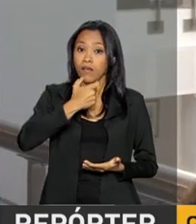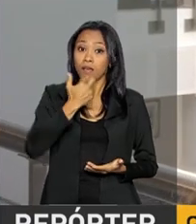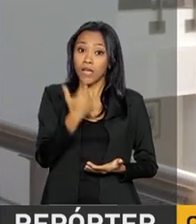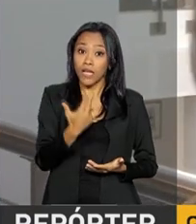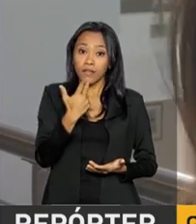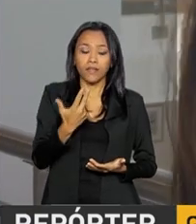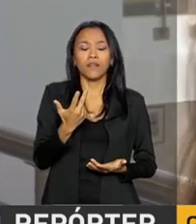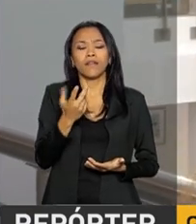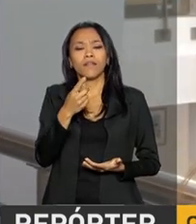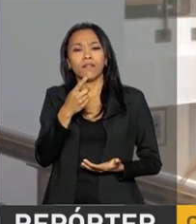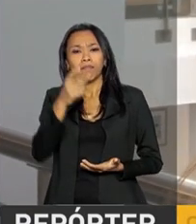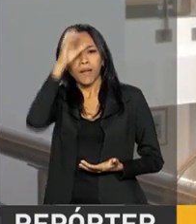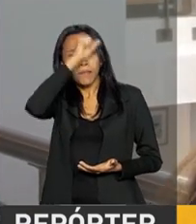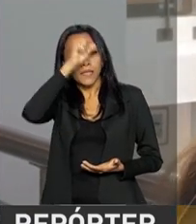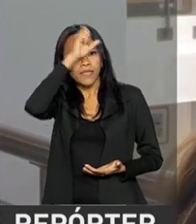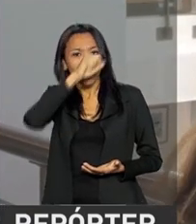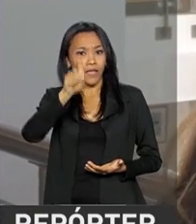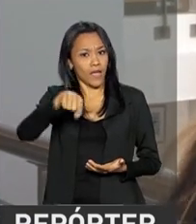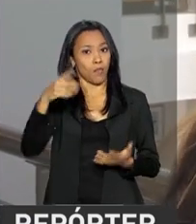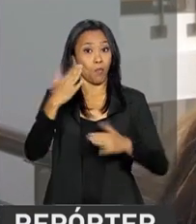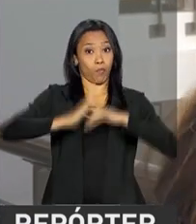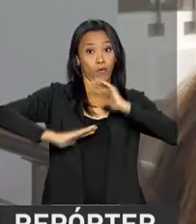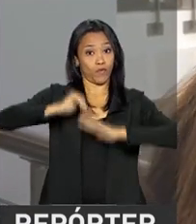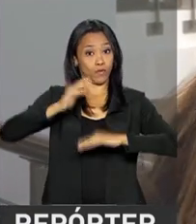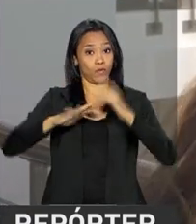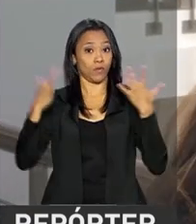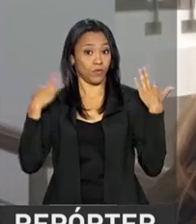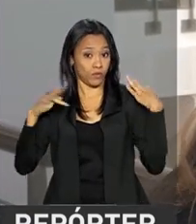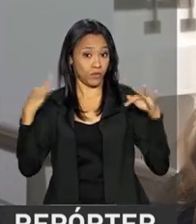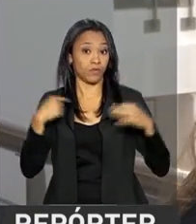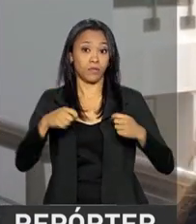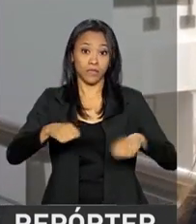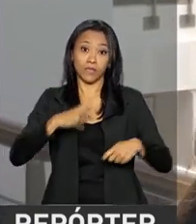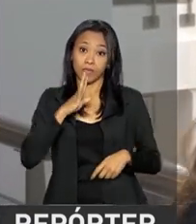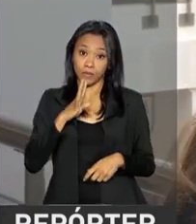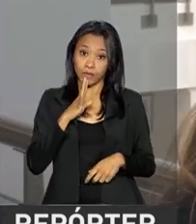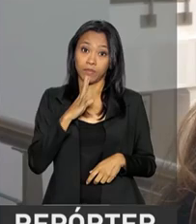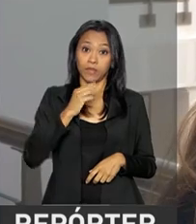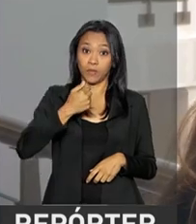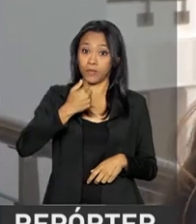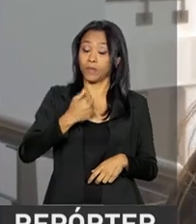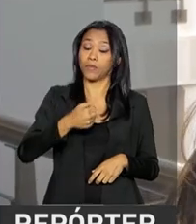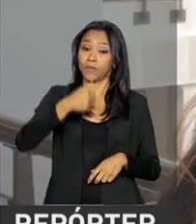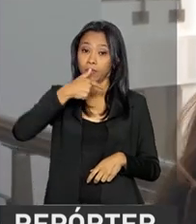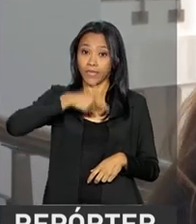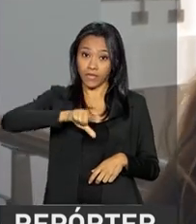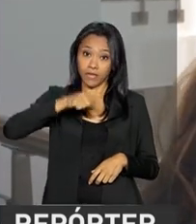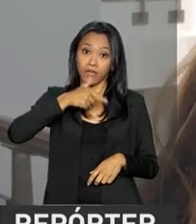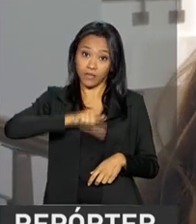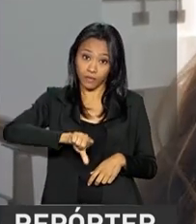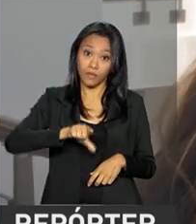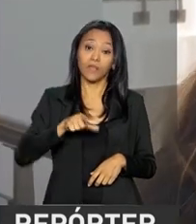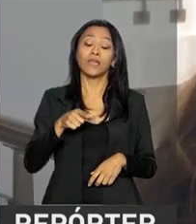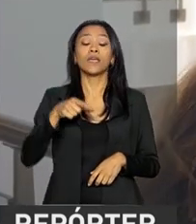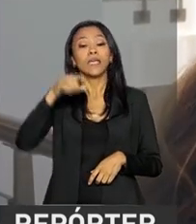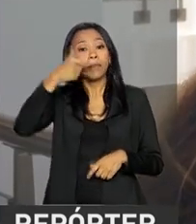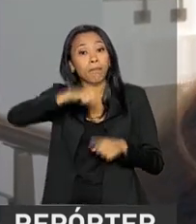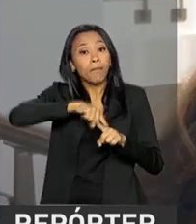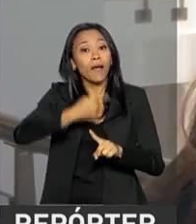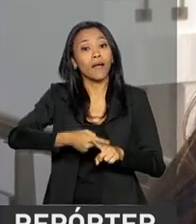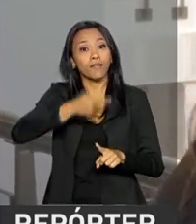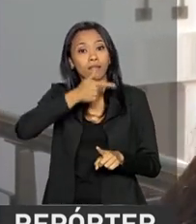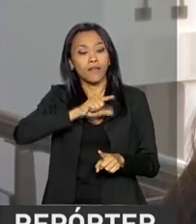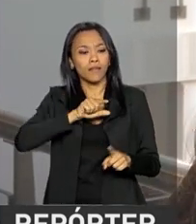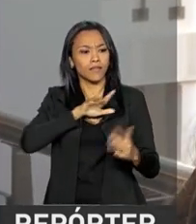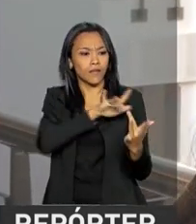profissional para manter o profissional de turismo porque é muito importante é o conhecimento da língua inglesa e essa possibilidade está perdendo mais inglês no lugar